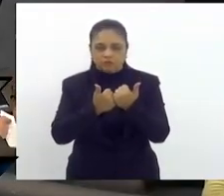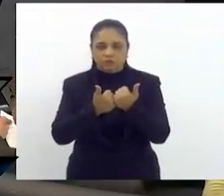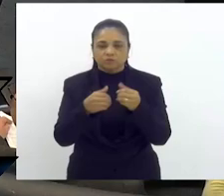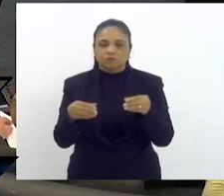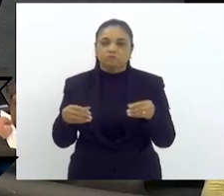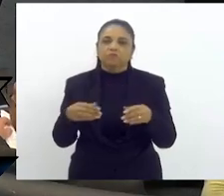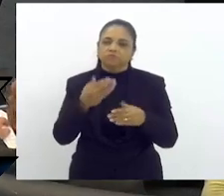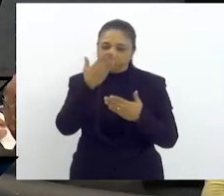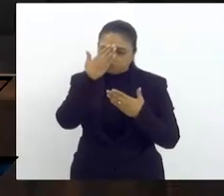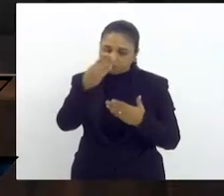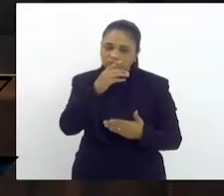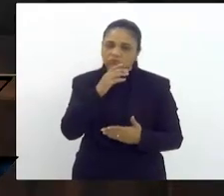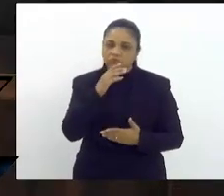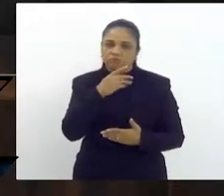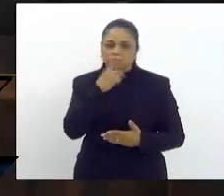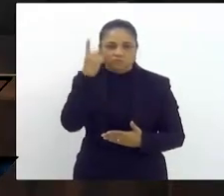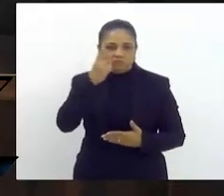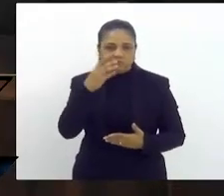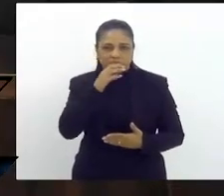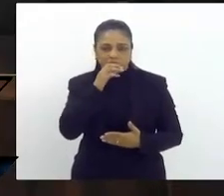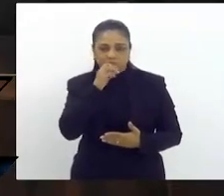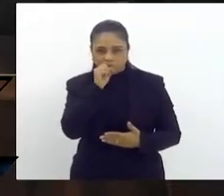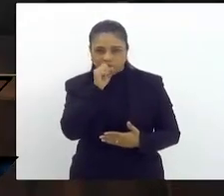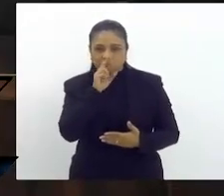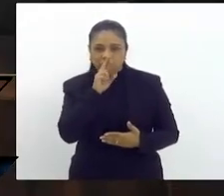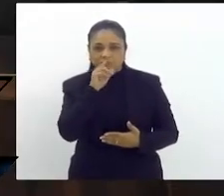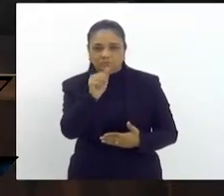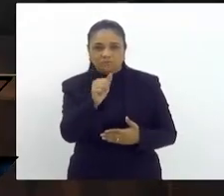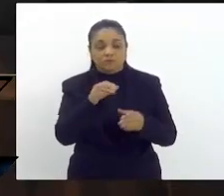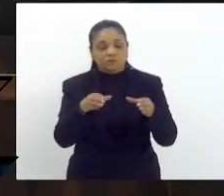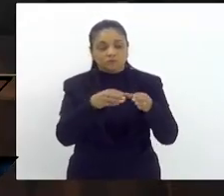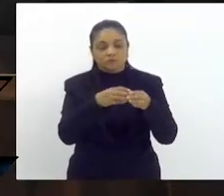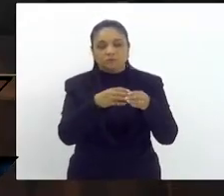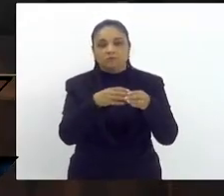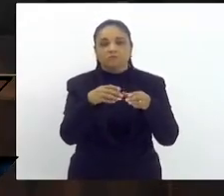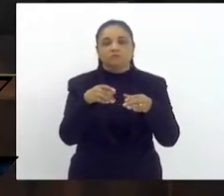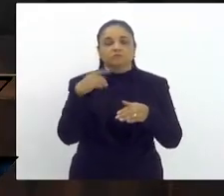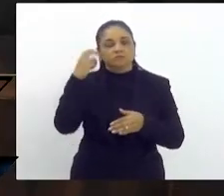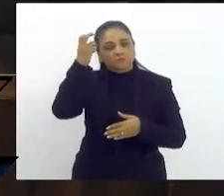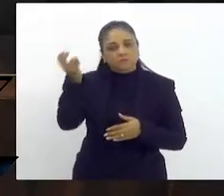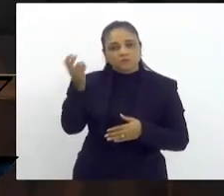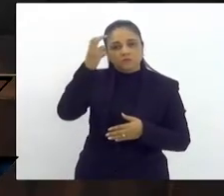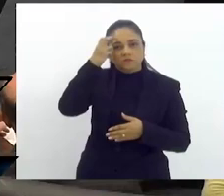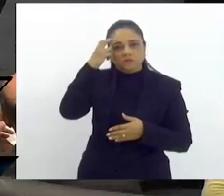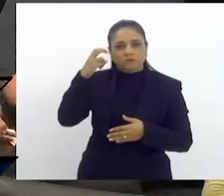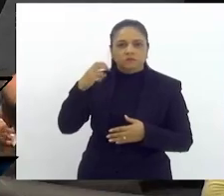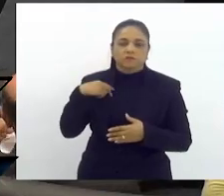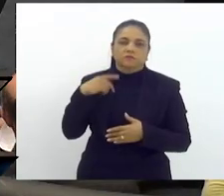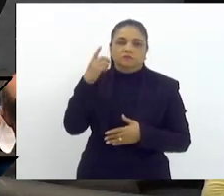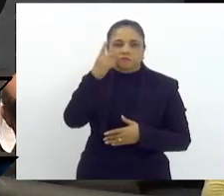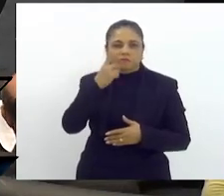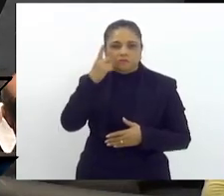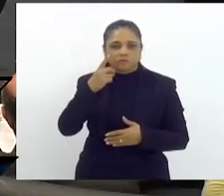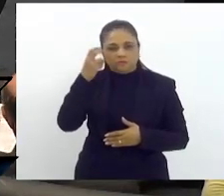Deputado Amorim para emitir parecer pela comissão de Cultura deputada Verônica Lima